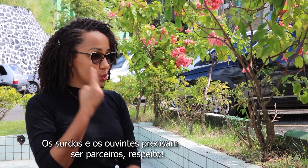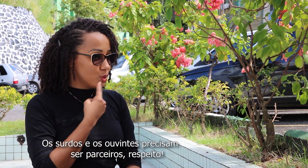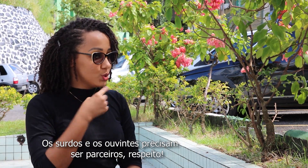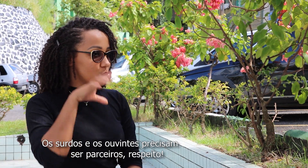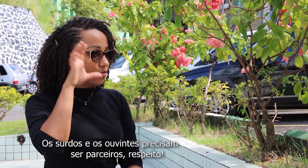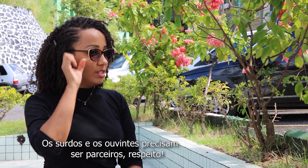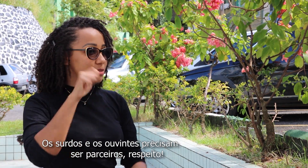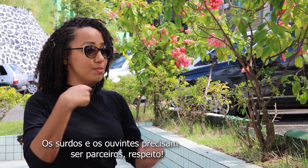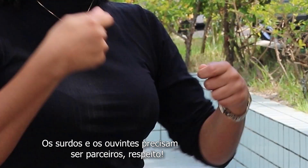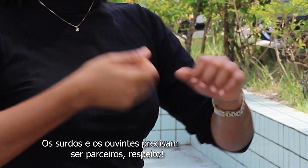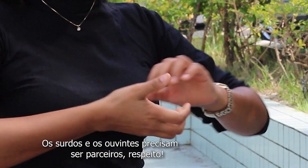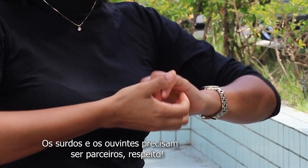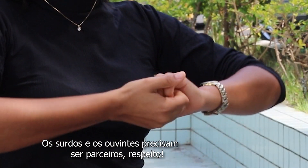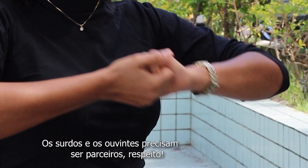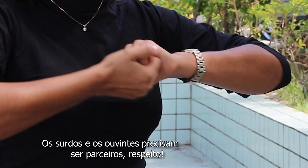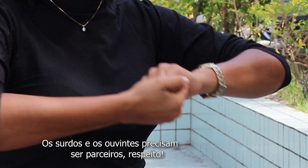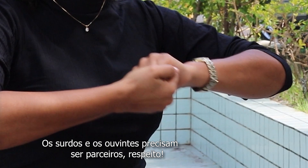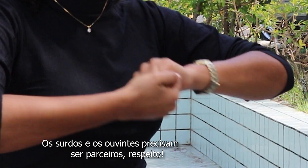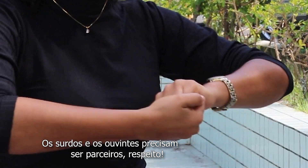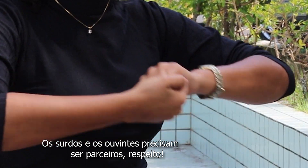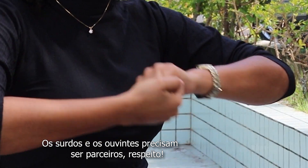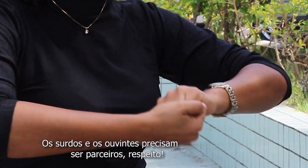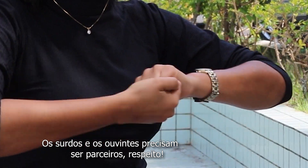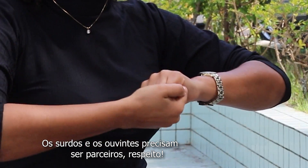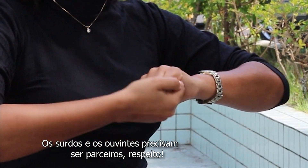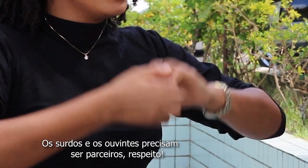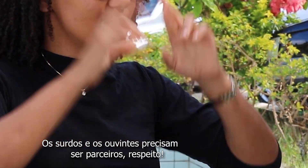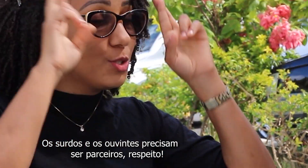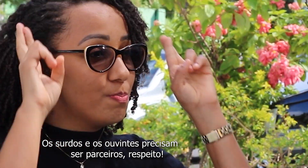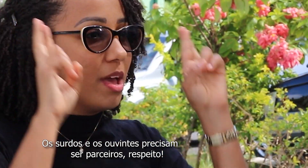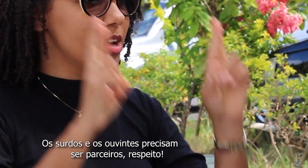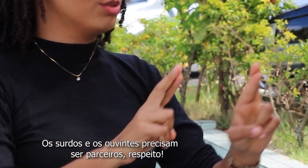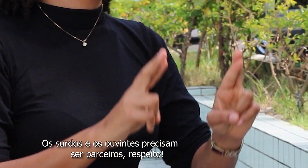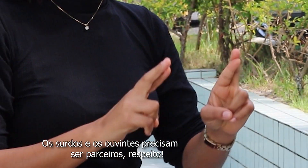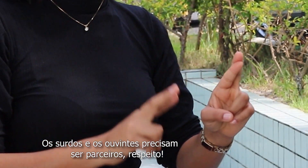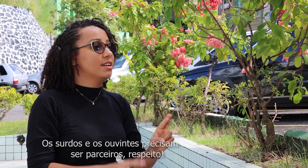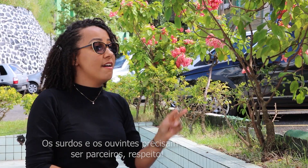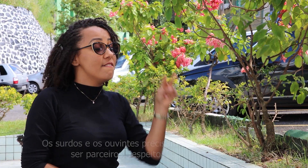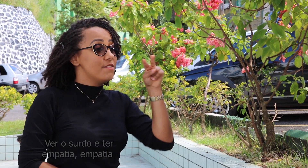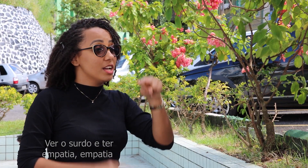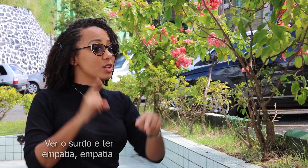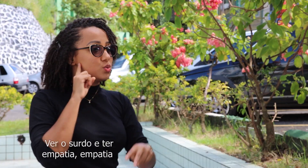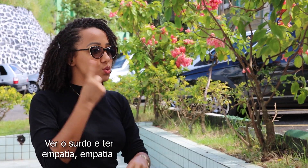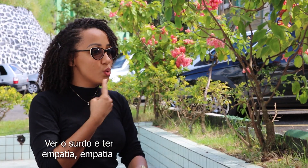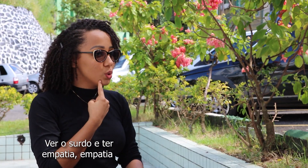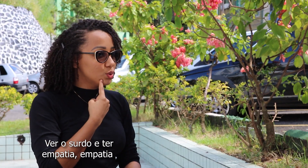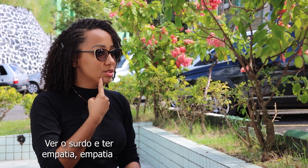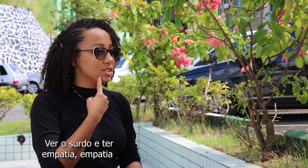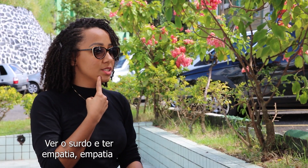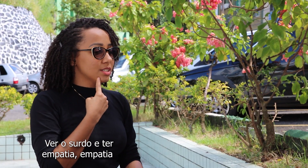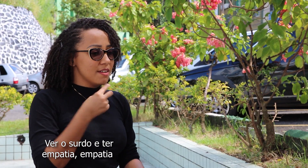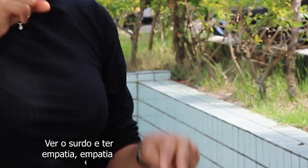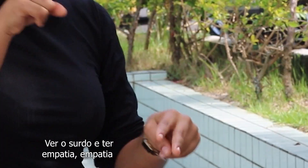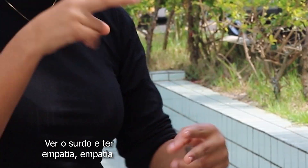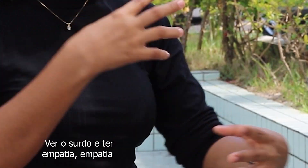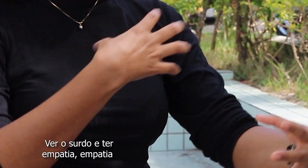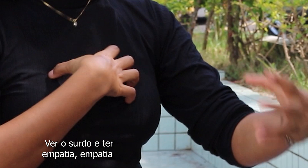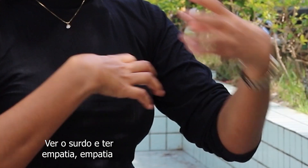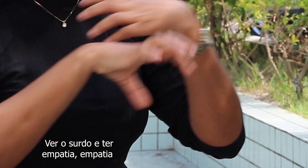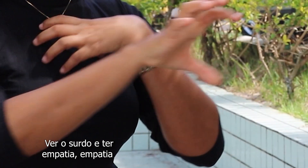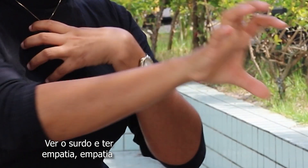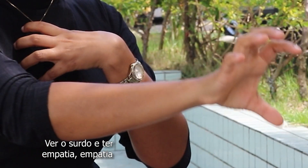Os surdos do ouvinte precisam parceiro, respeito, ver que os surdos